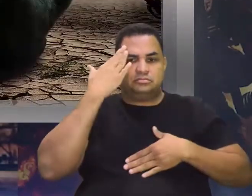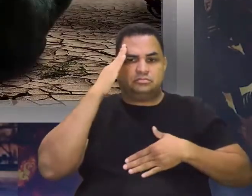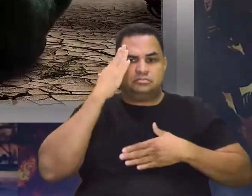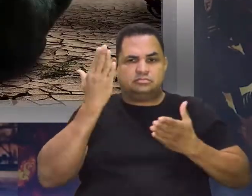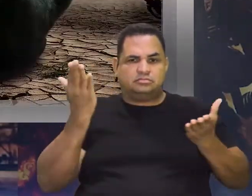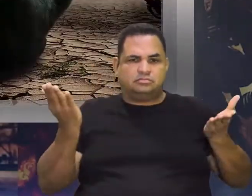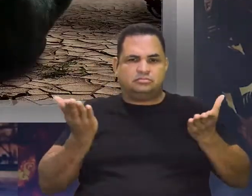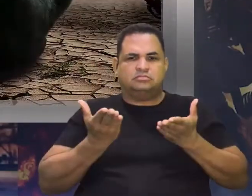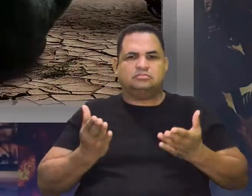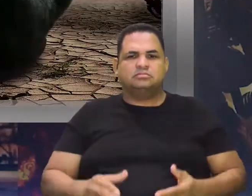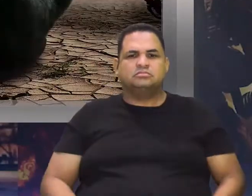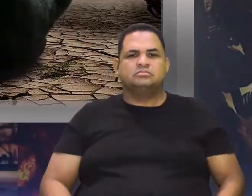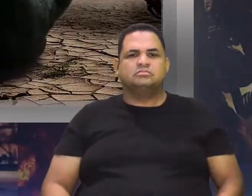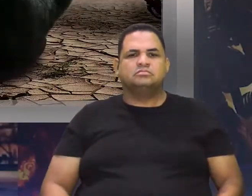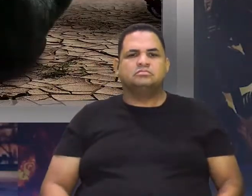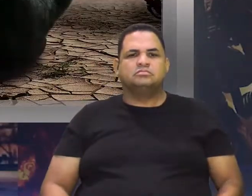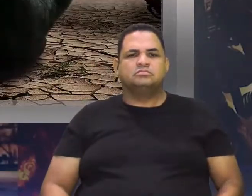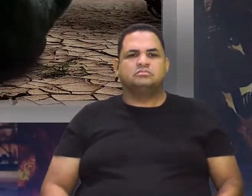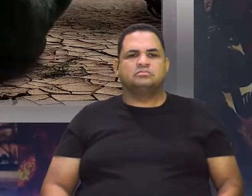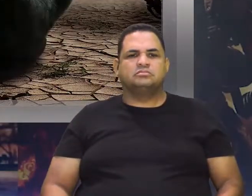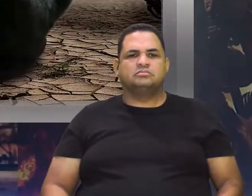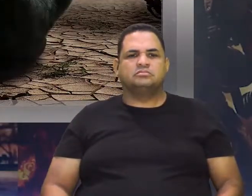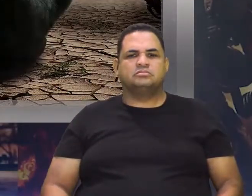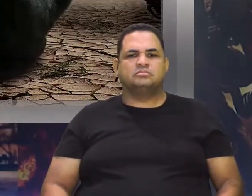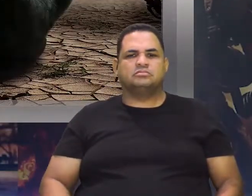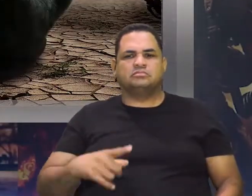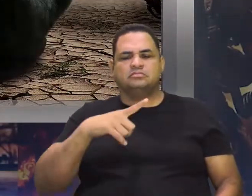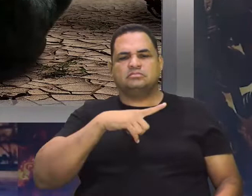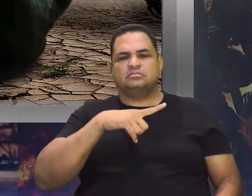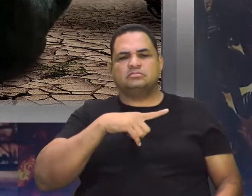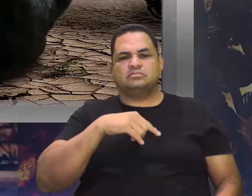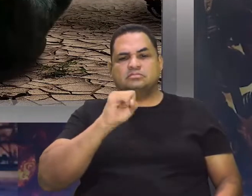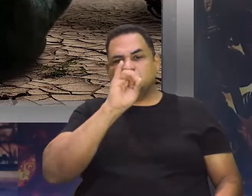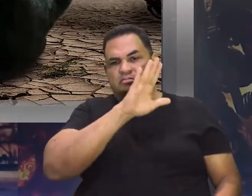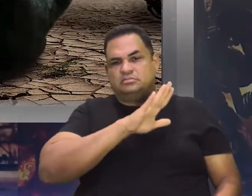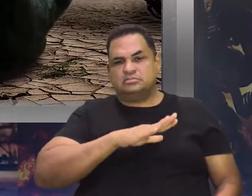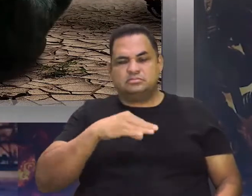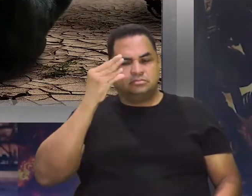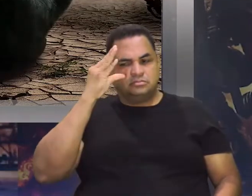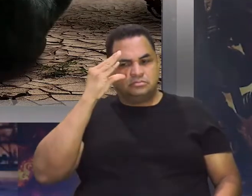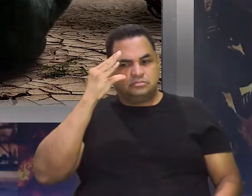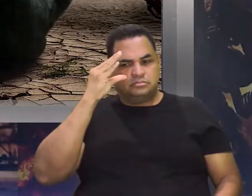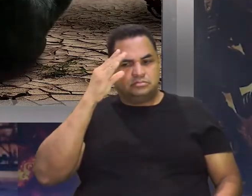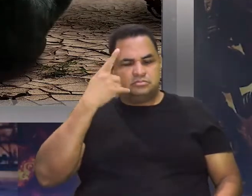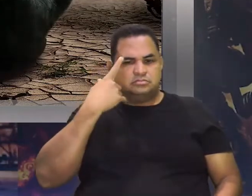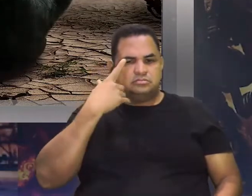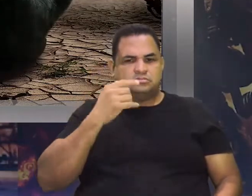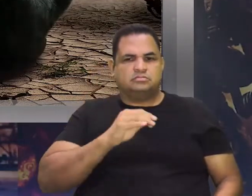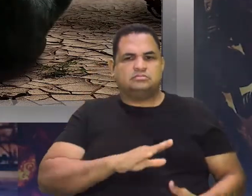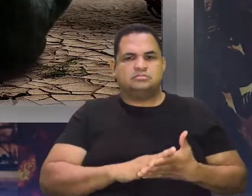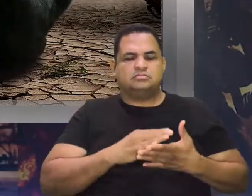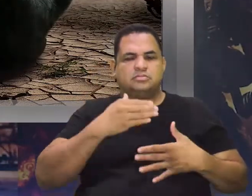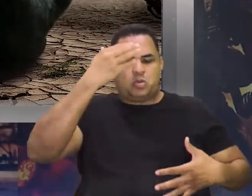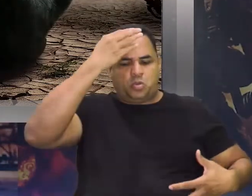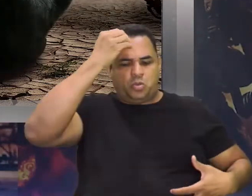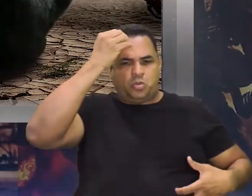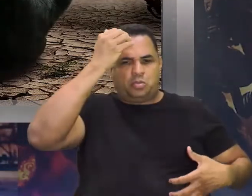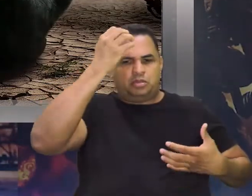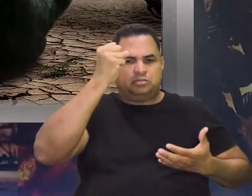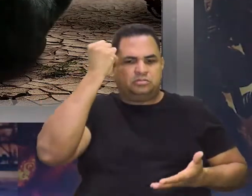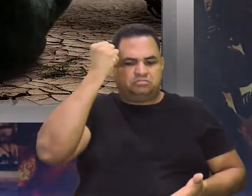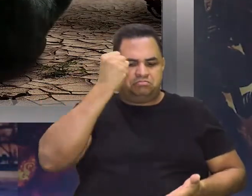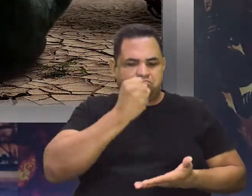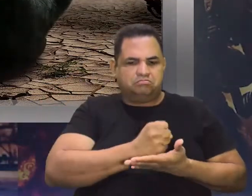momento. Que momento? Essa imagem aqui é interessante. Um primata, quando ele bate o